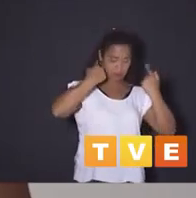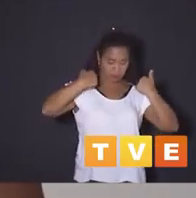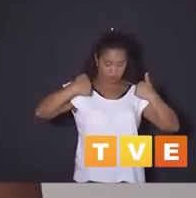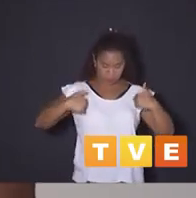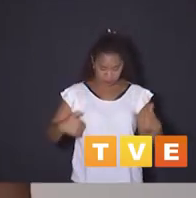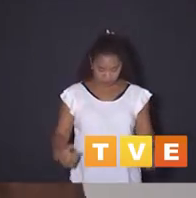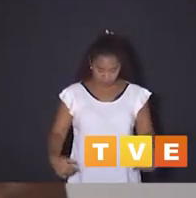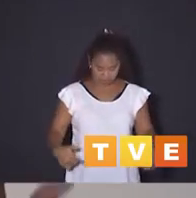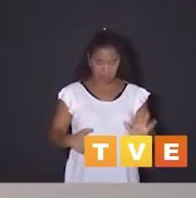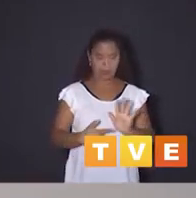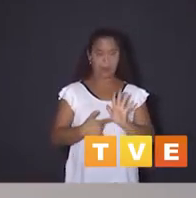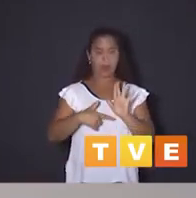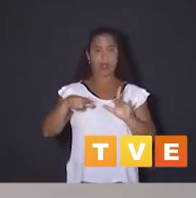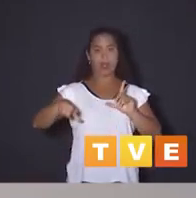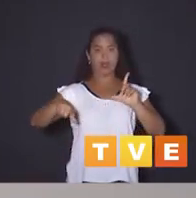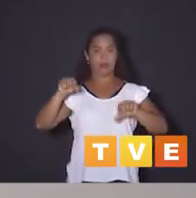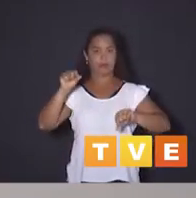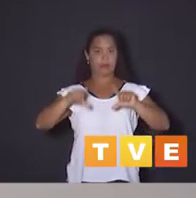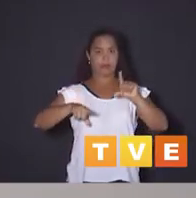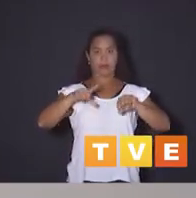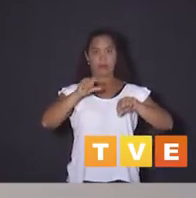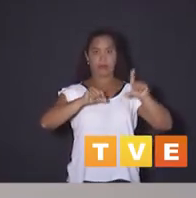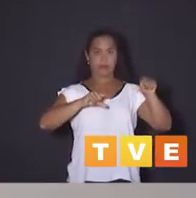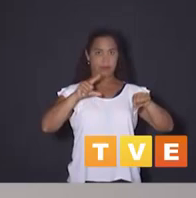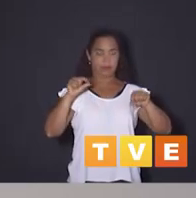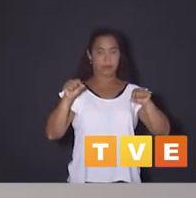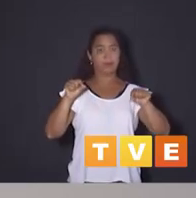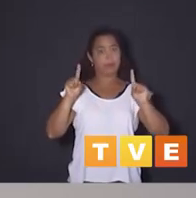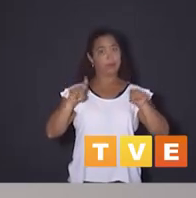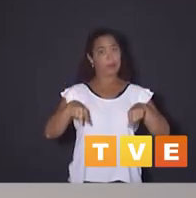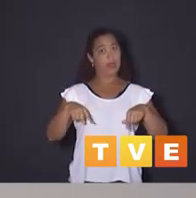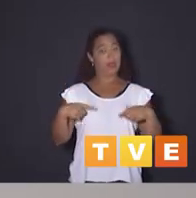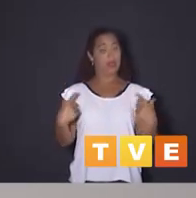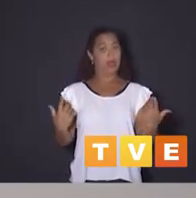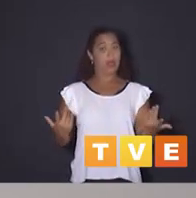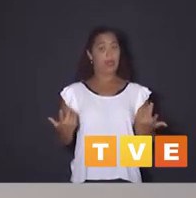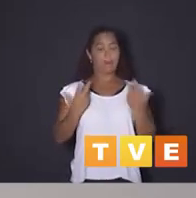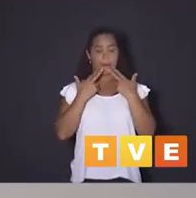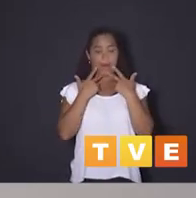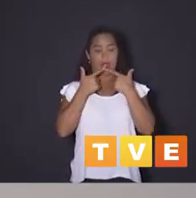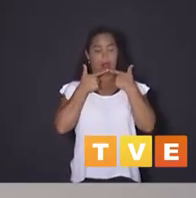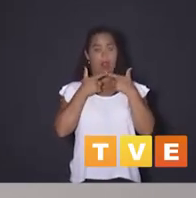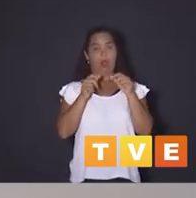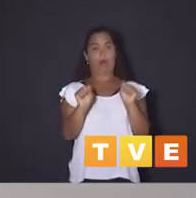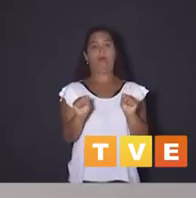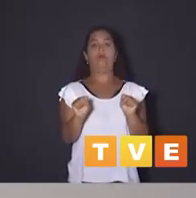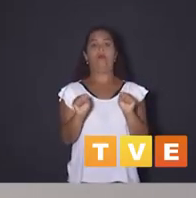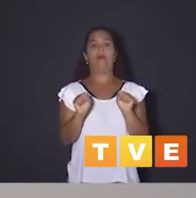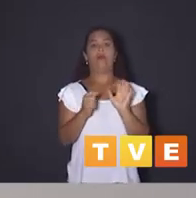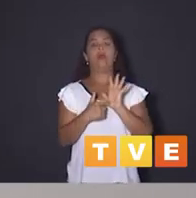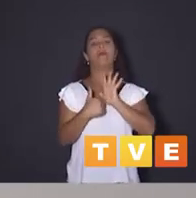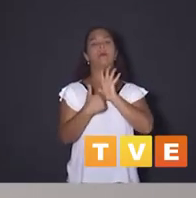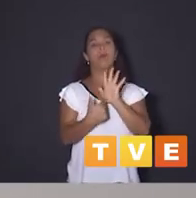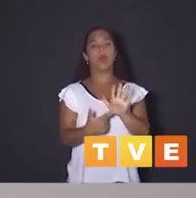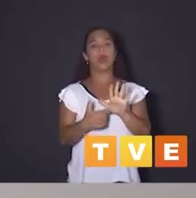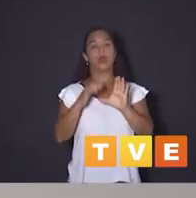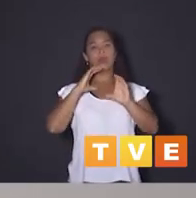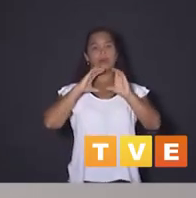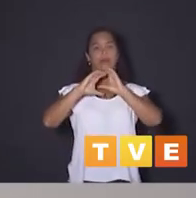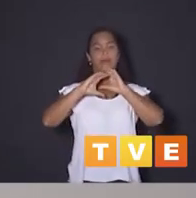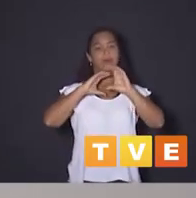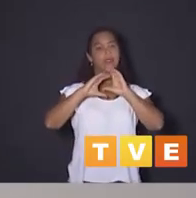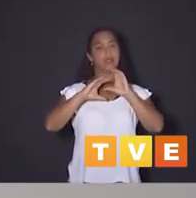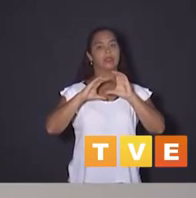gente escolhe para colocar sobre nosso corpo são uma linguagem são uma forma de comunicação que categorizam que